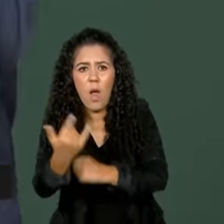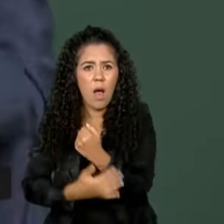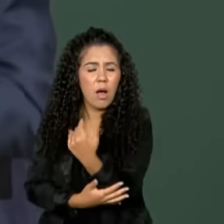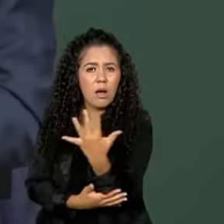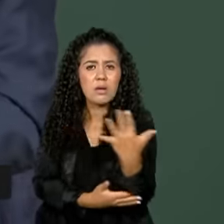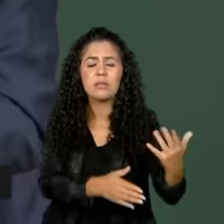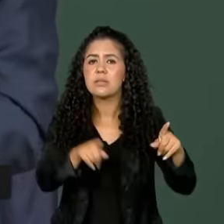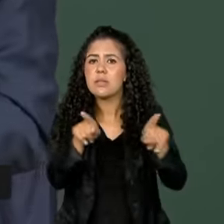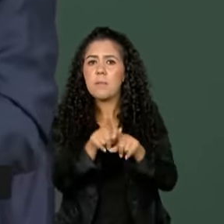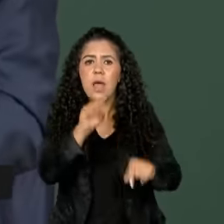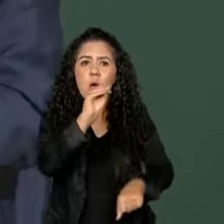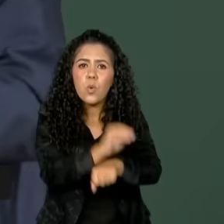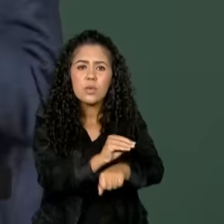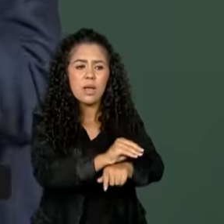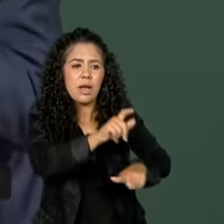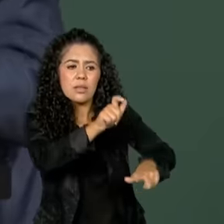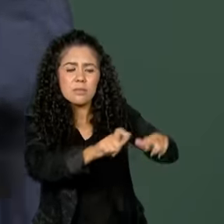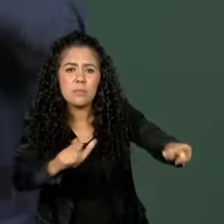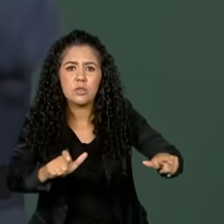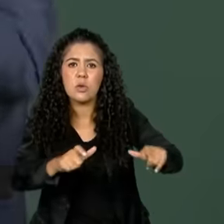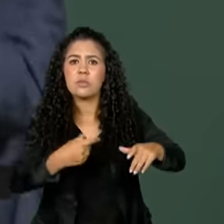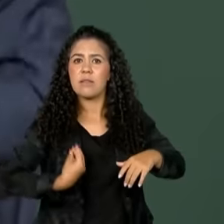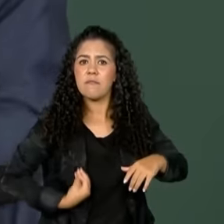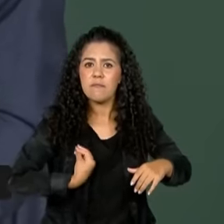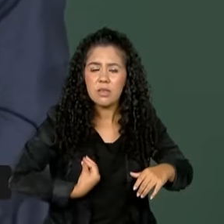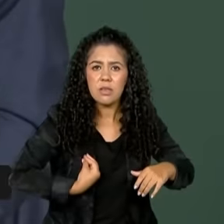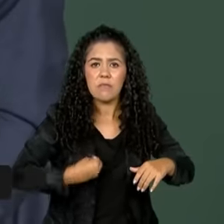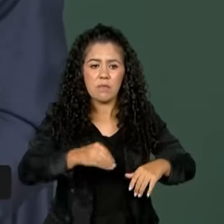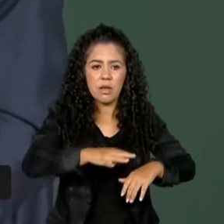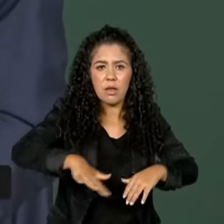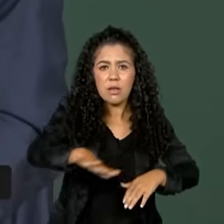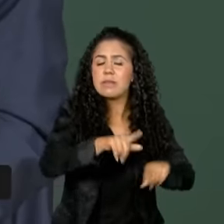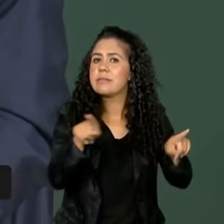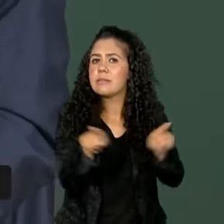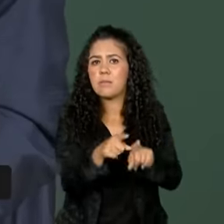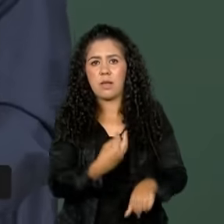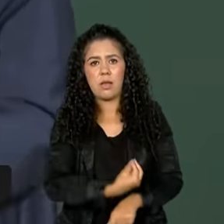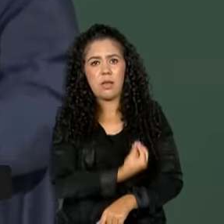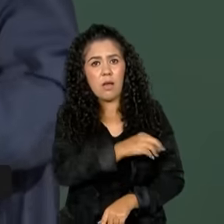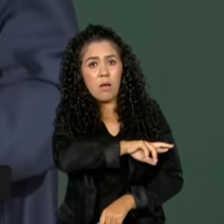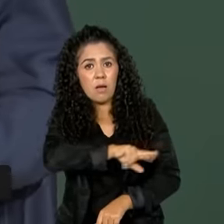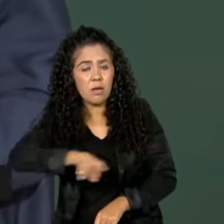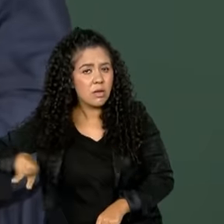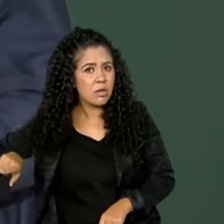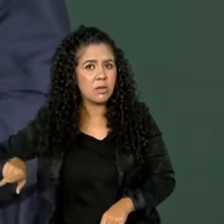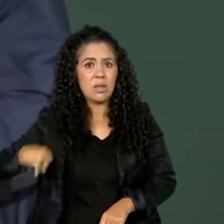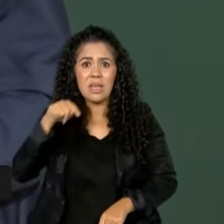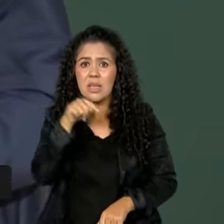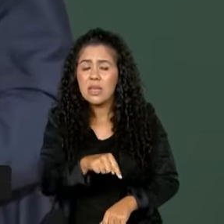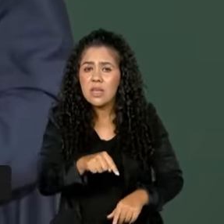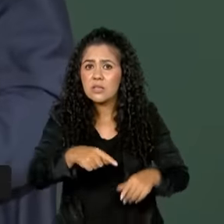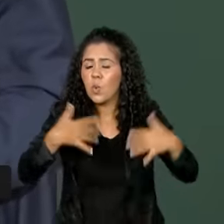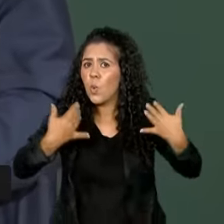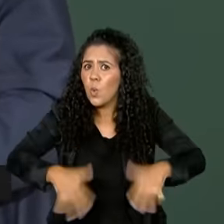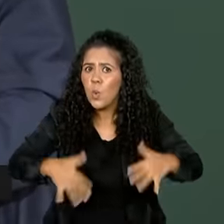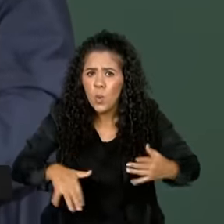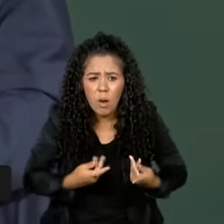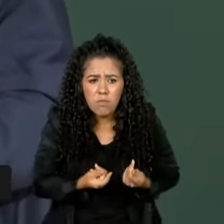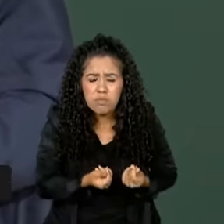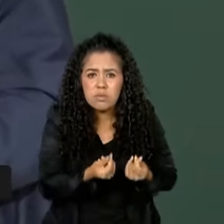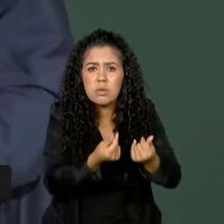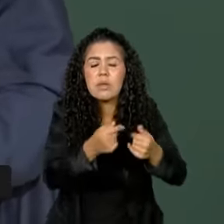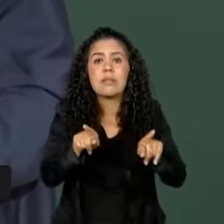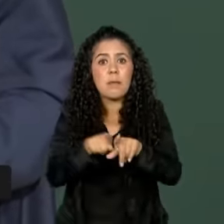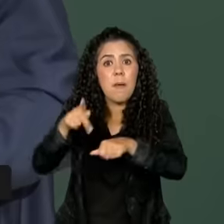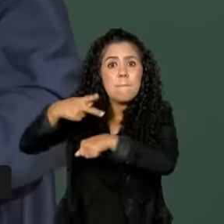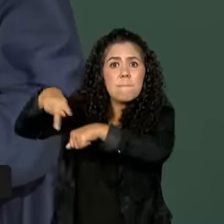que moram na floresta e cuidar da biodiversidade da floresta. Isso custa muito dinheiro e os países